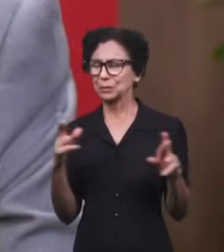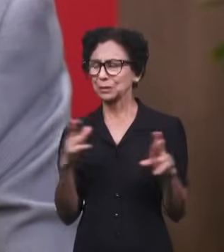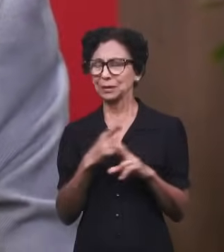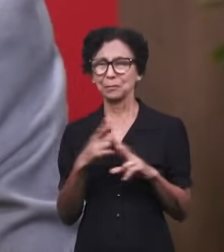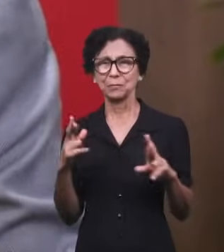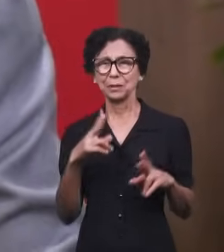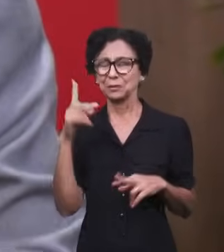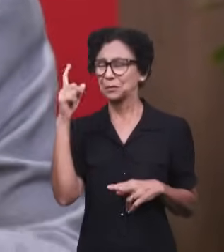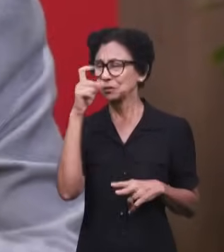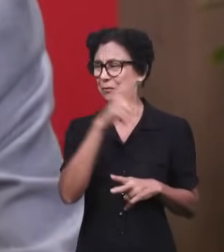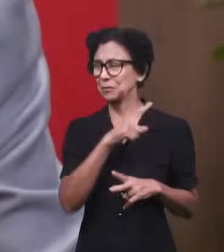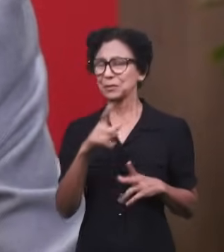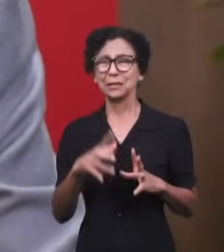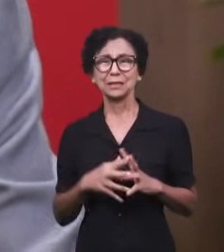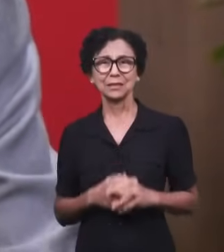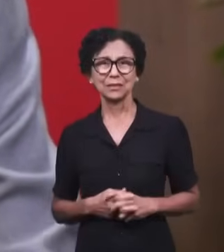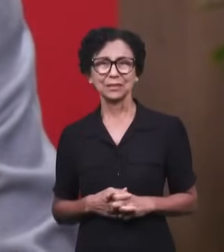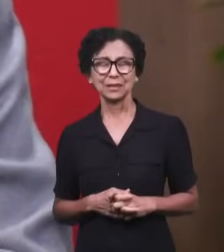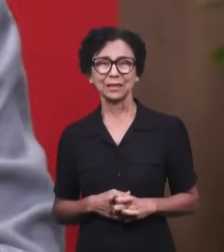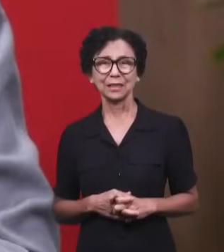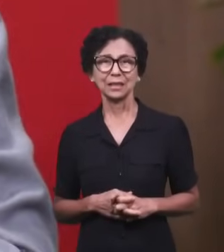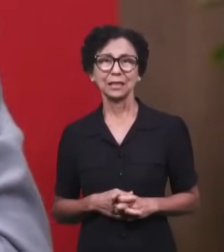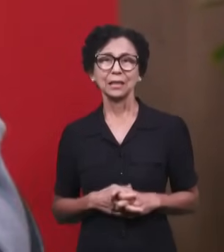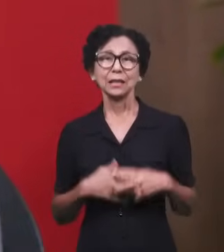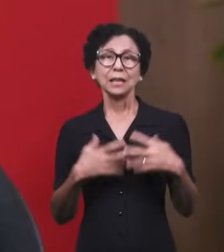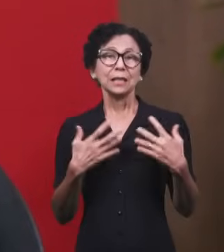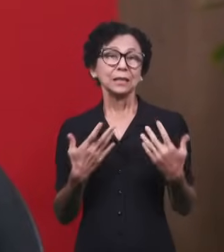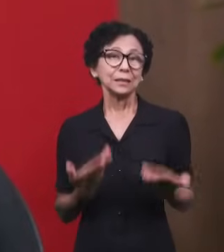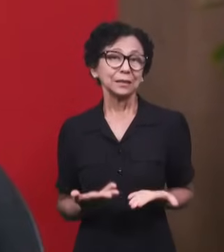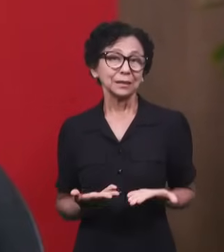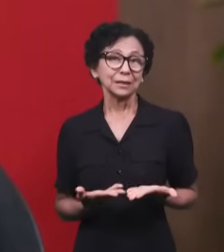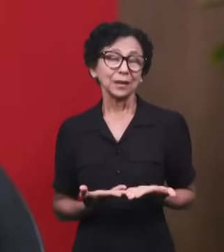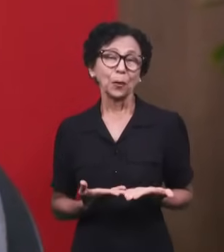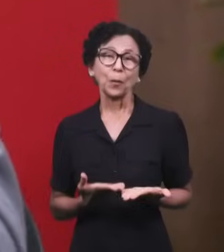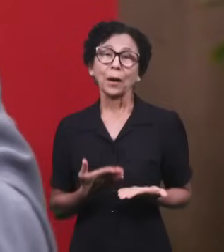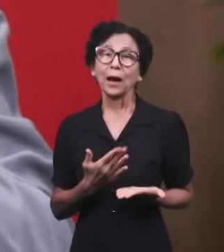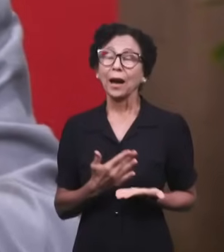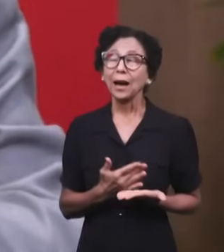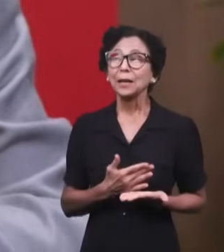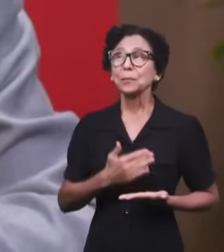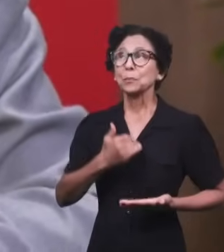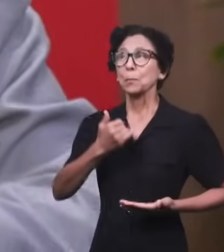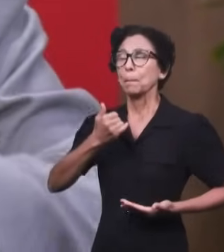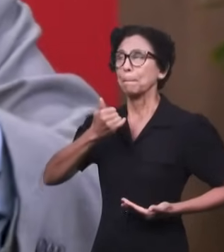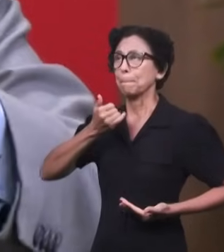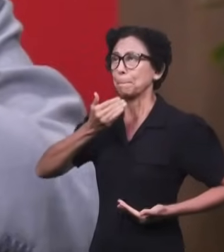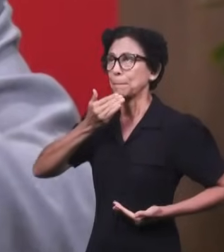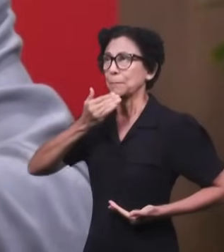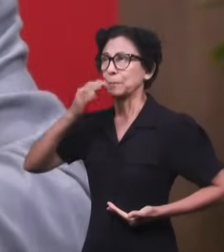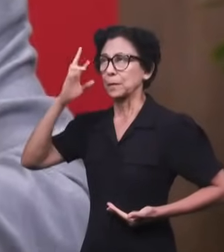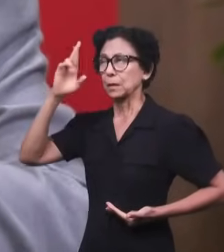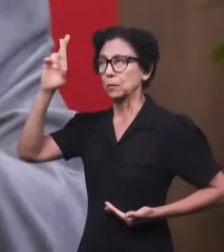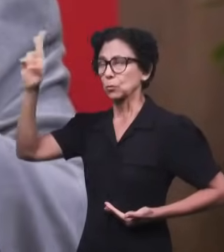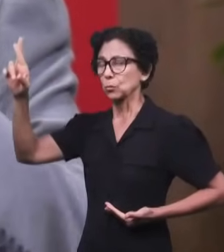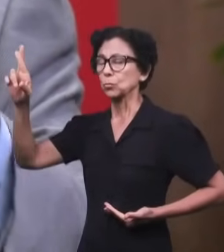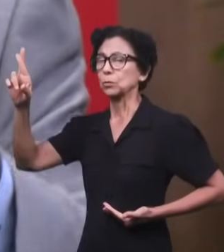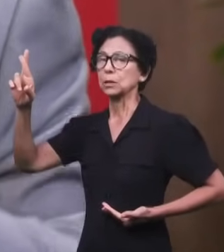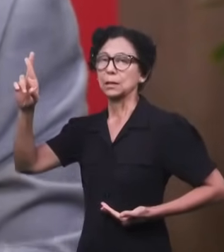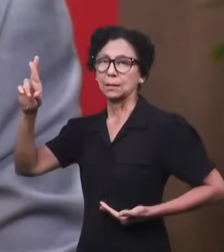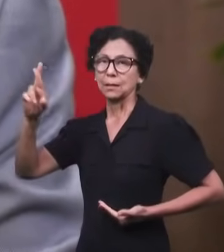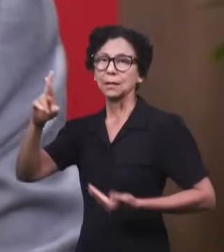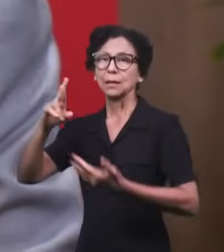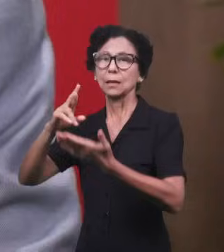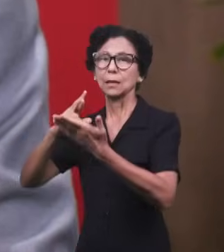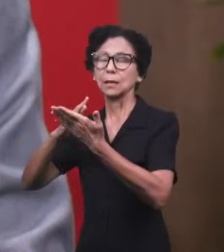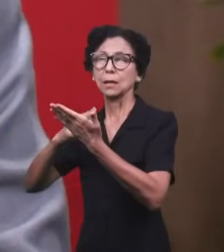perseverar no projeto, preservar a bênção, começam a se afastar. Não, na igreja e tal, alguém me magoou, alguma